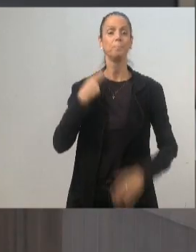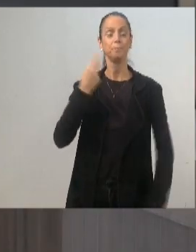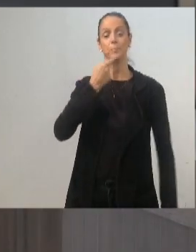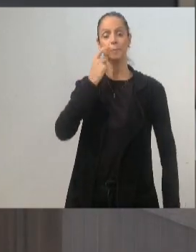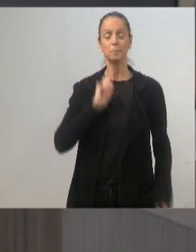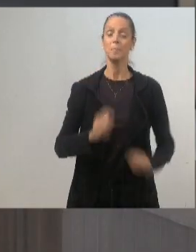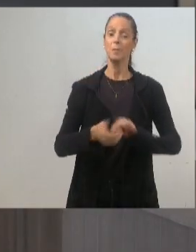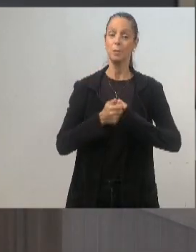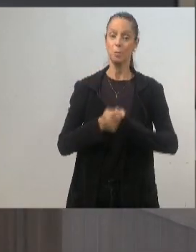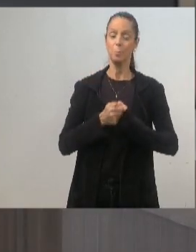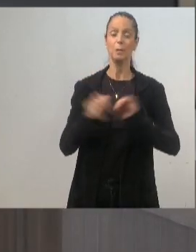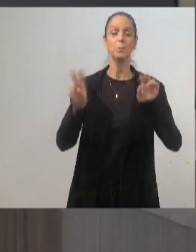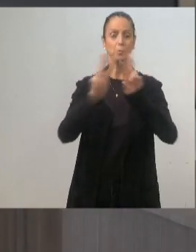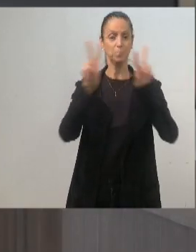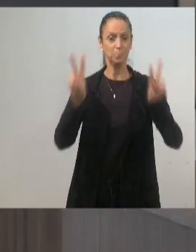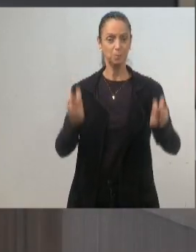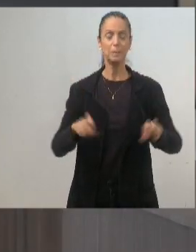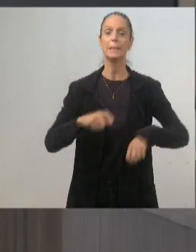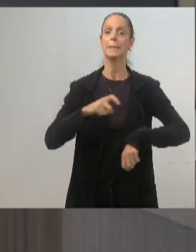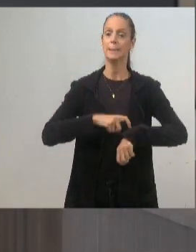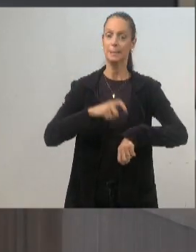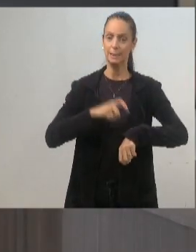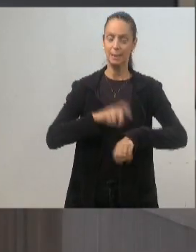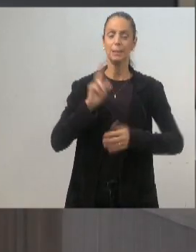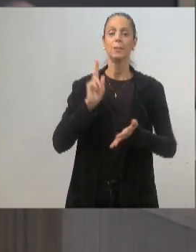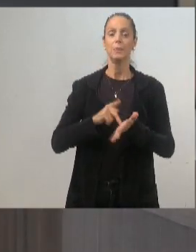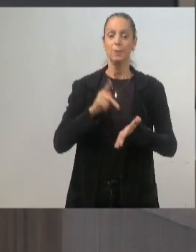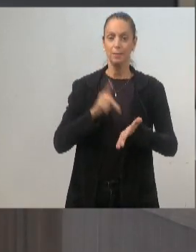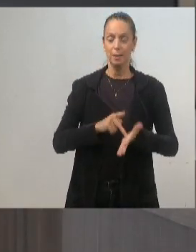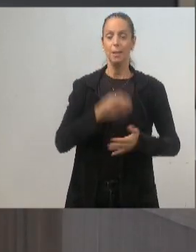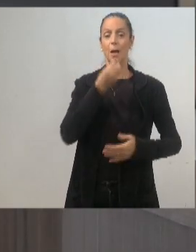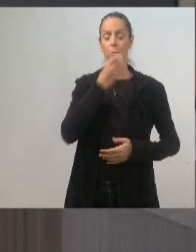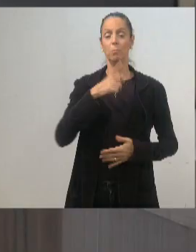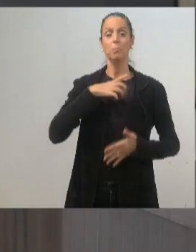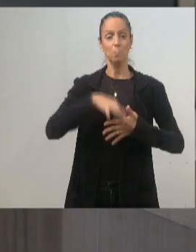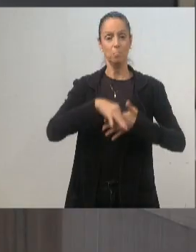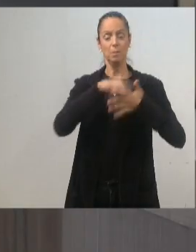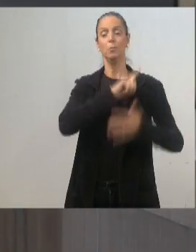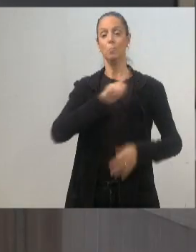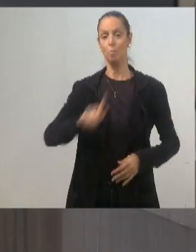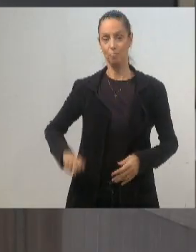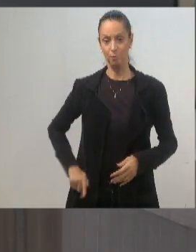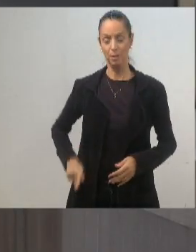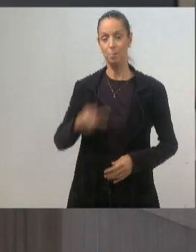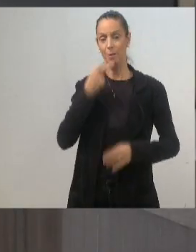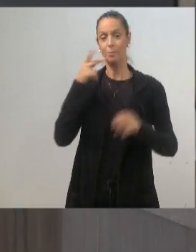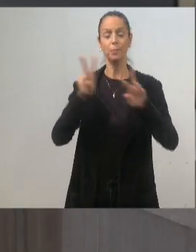pelo pronunciamento. Nessas horas, seria bem-vindo o líder de um governo aqui nesta casa para falar sobre